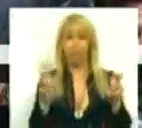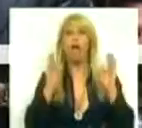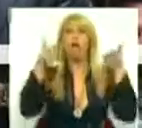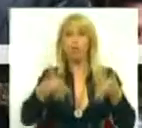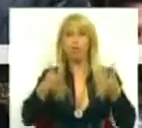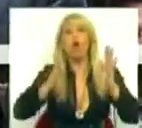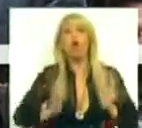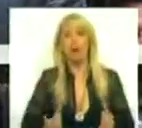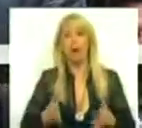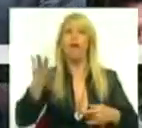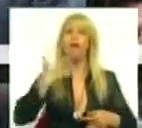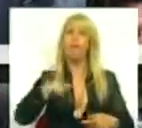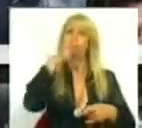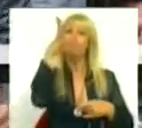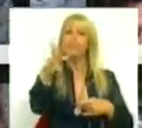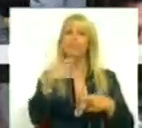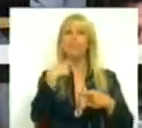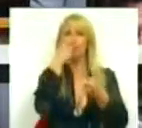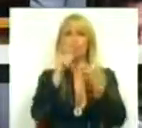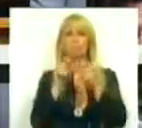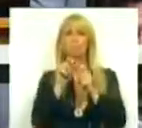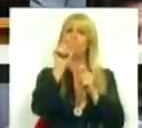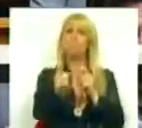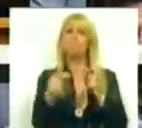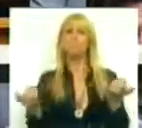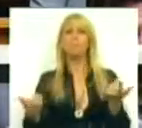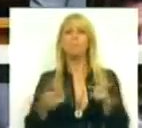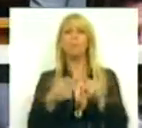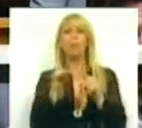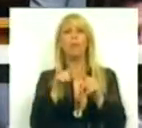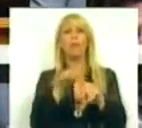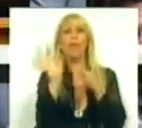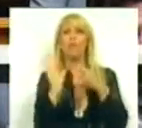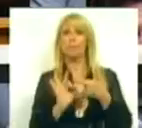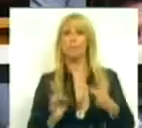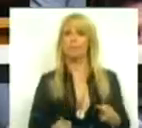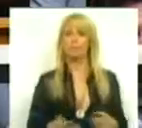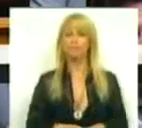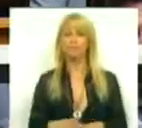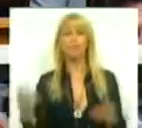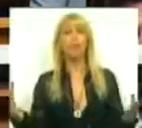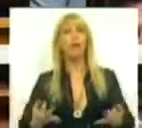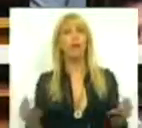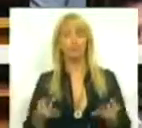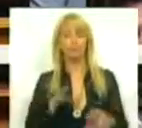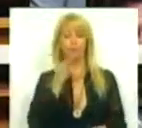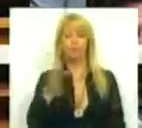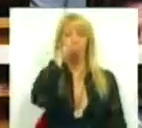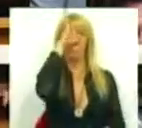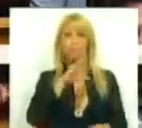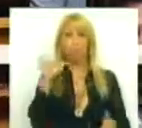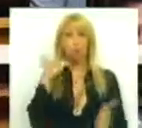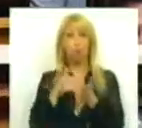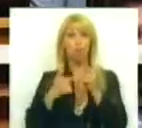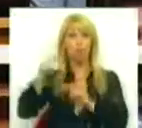deixar aqui uma breve referência a esse aspecto. Nós, de facto, Sr. Primeiro-Ministro, tivemos aqui na